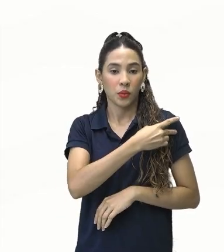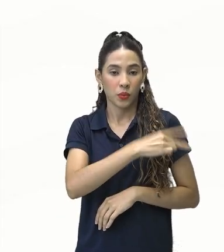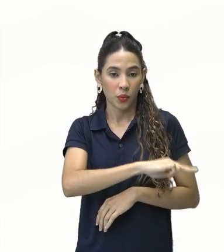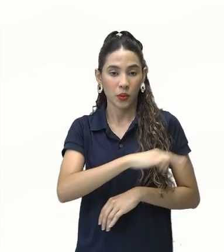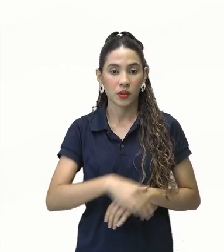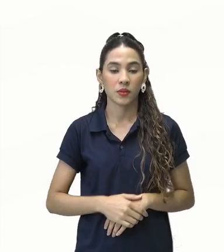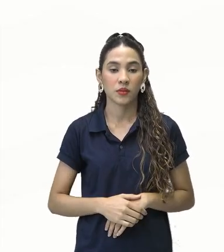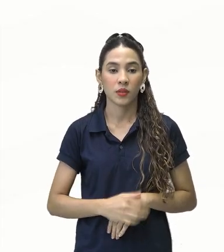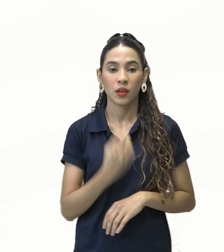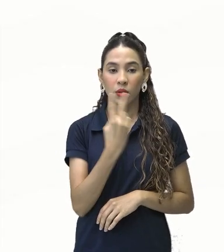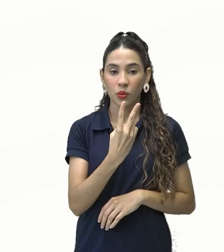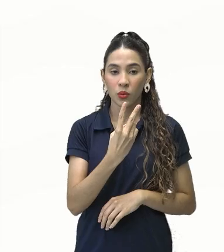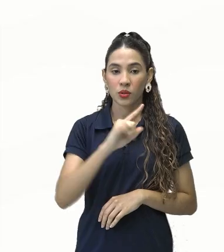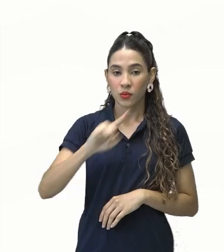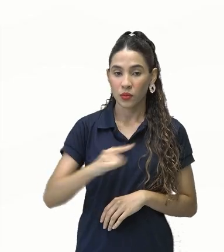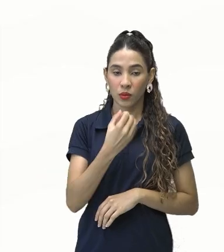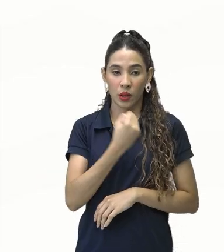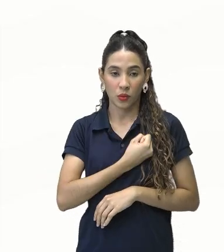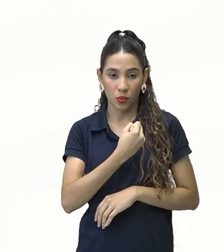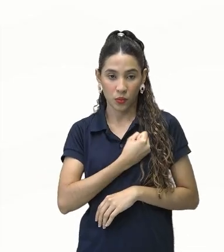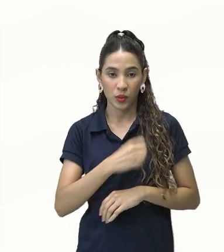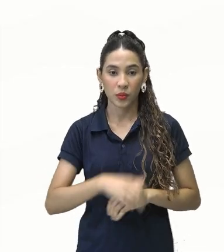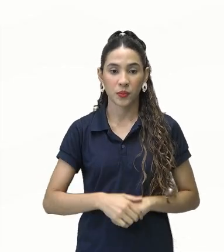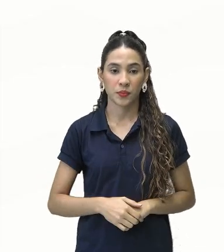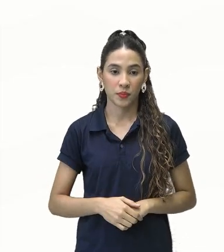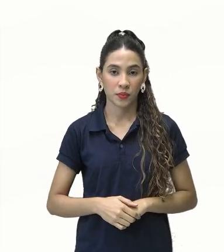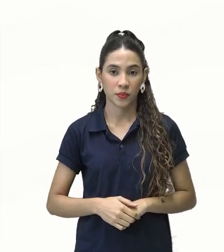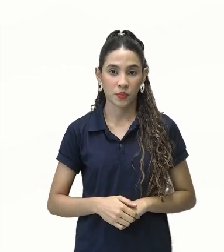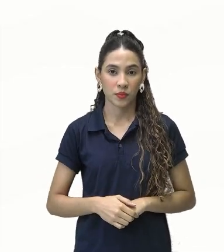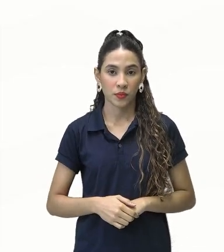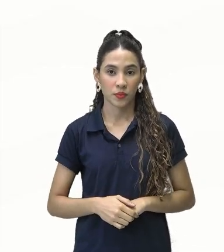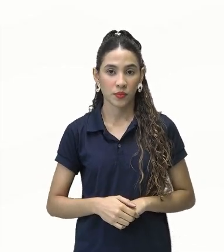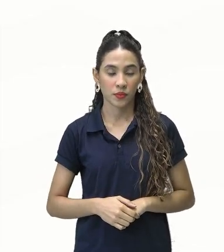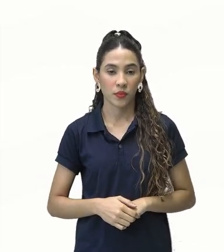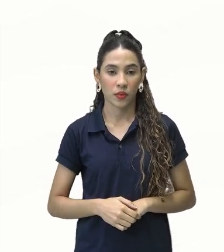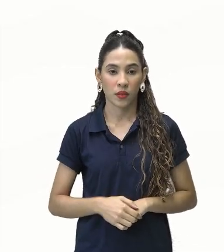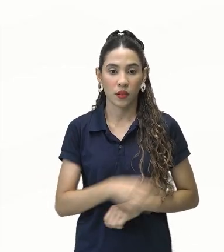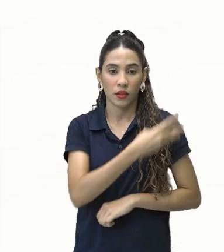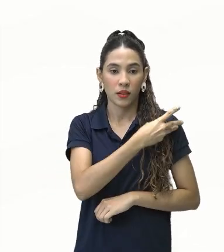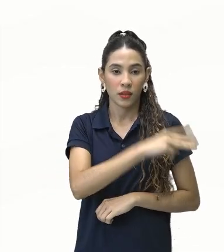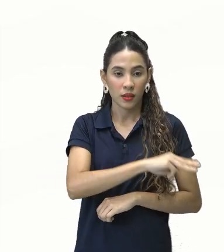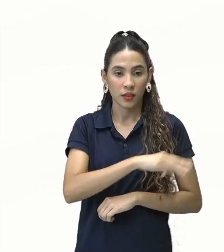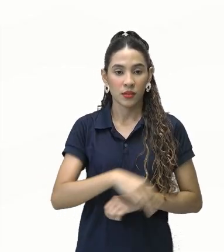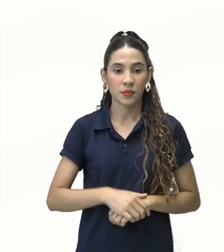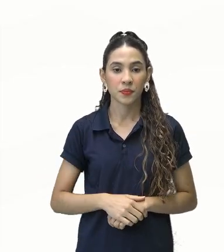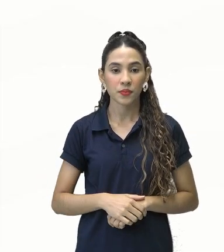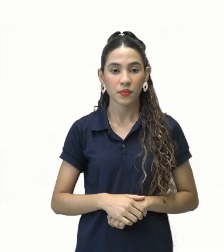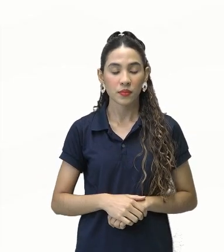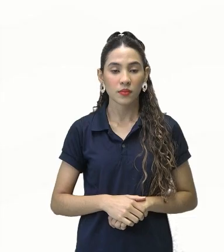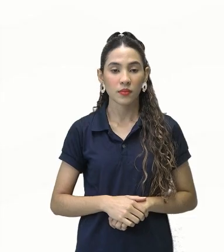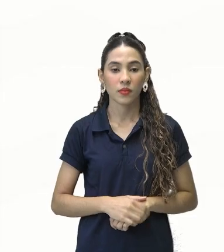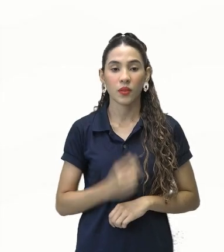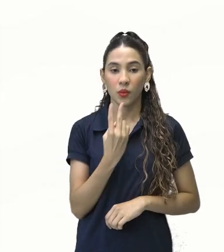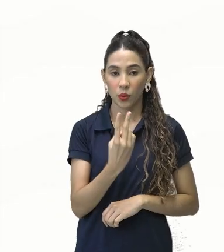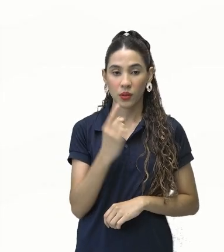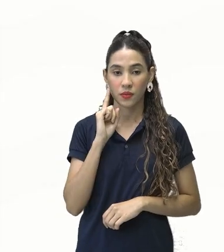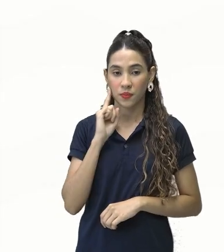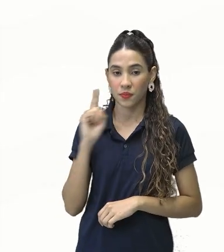2, 2, alguma coisa, porque passou do 2. E série 3,